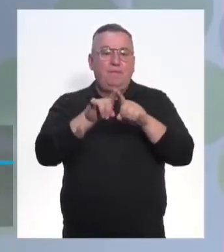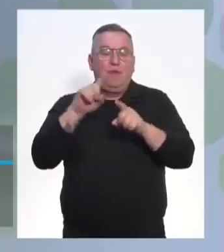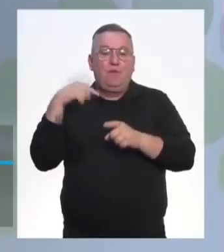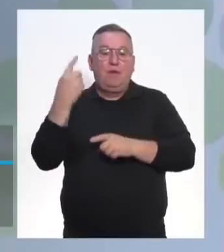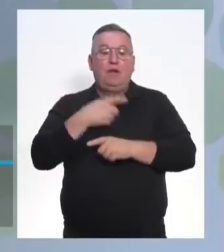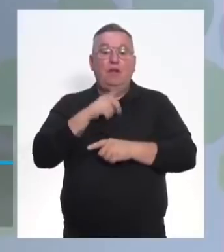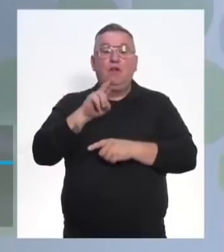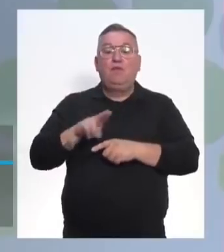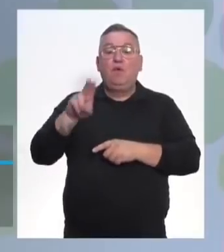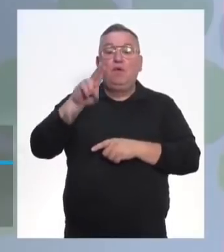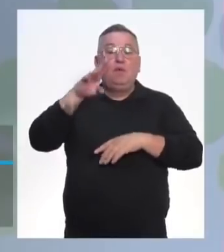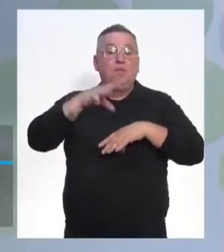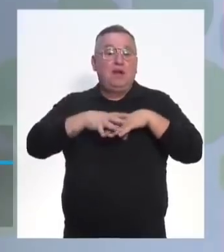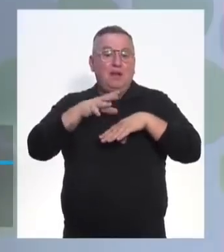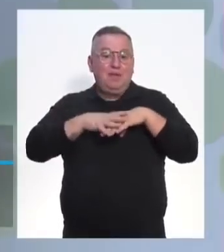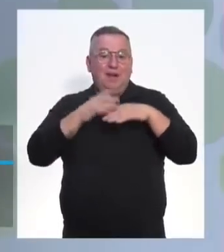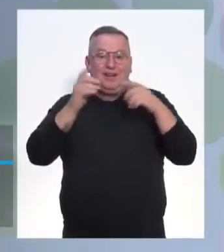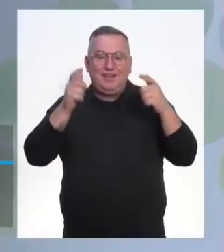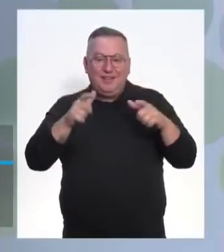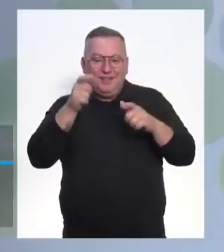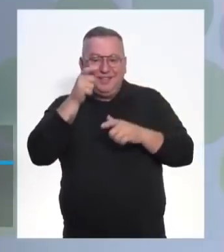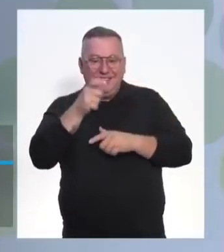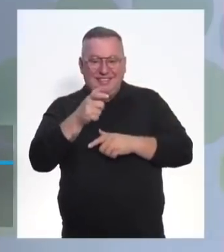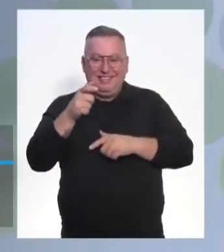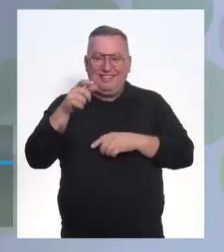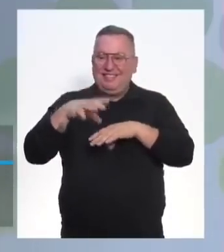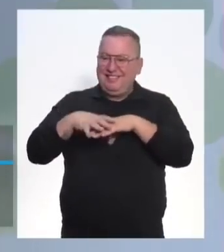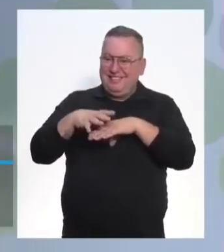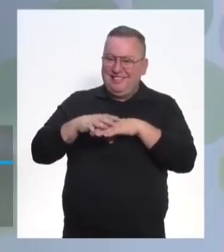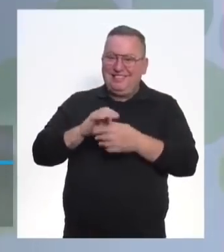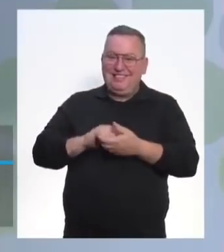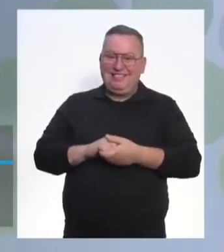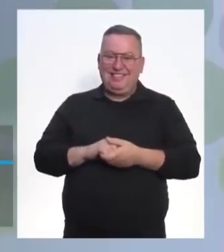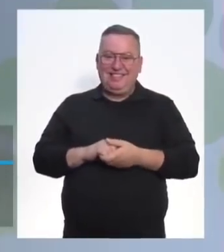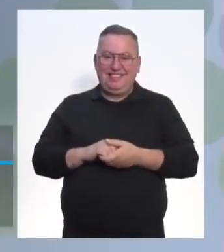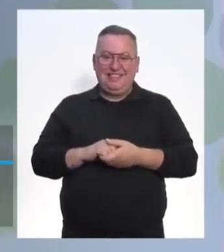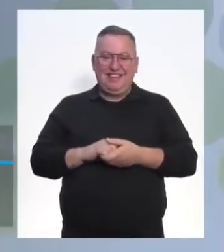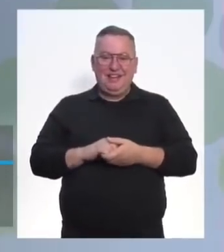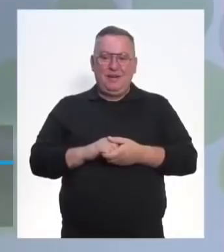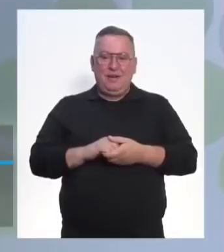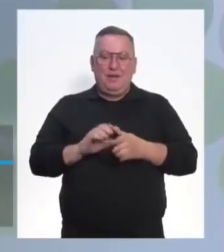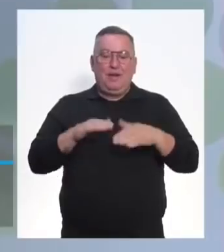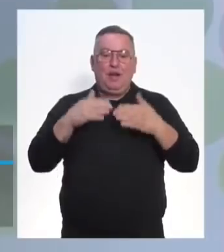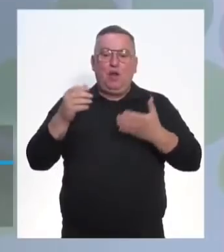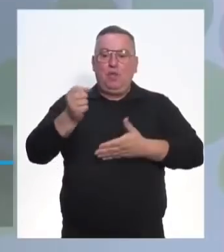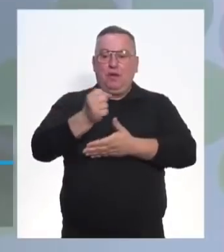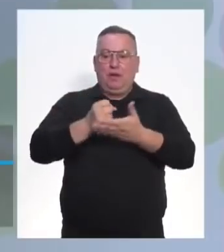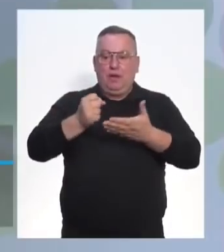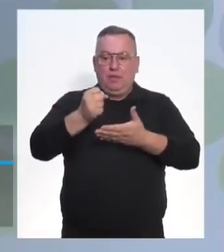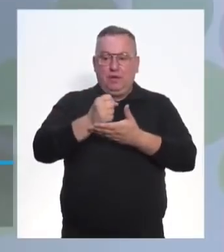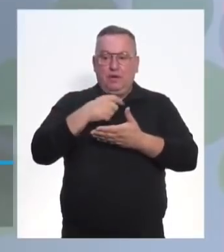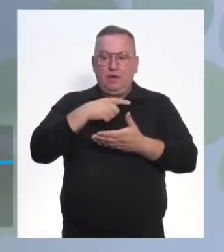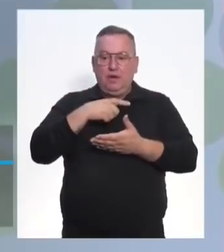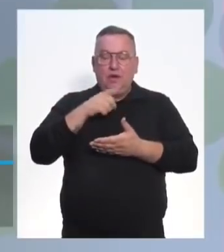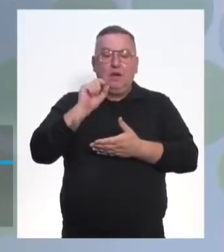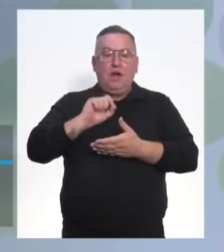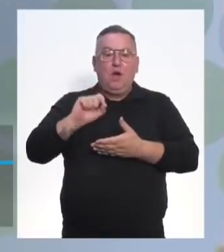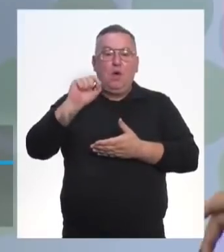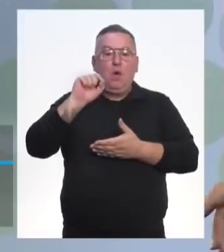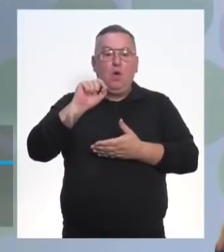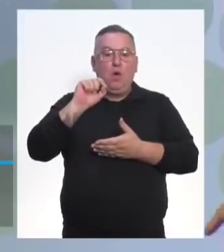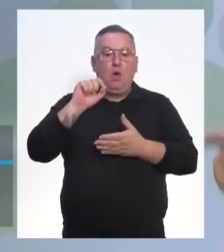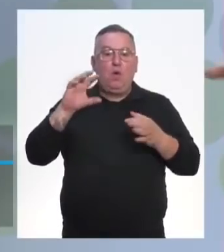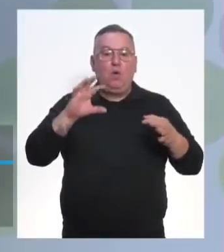que eu vou usar a matemática e onde eu enxergo ela, né, Ale? Não é? Então, basicamente, esse seria o contexto aí